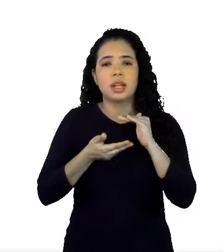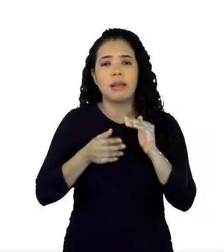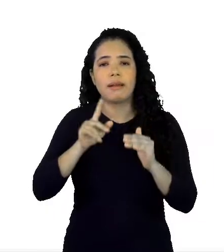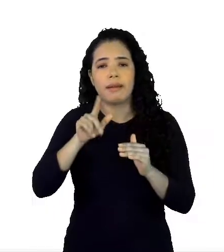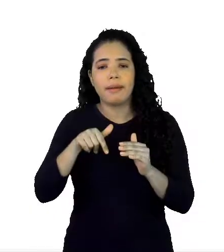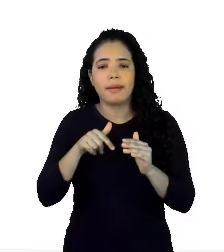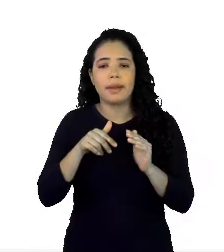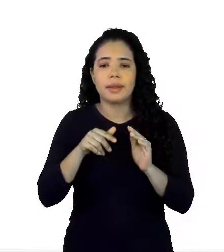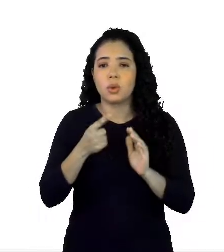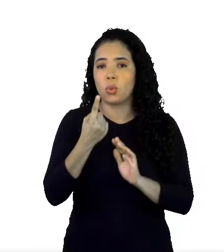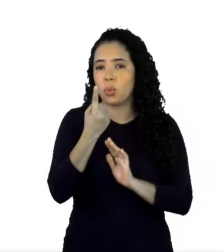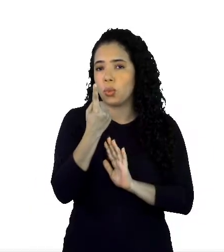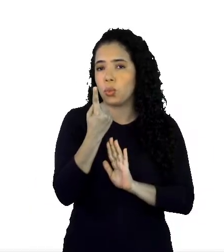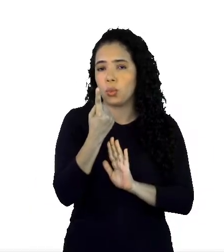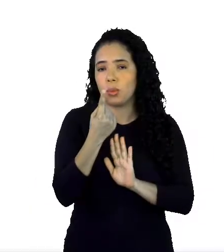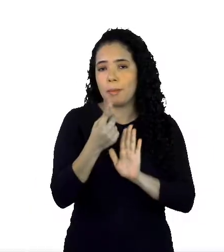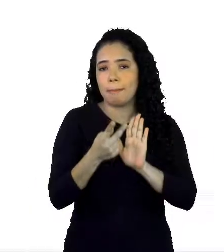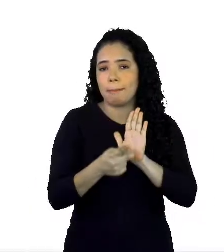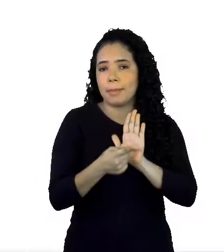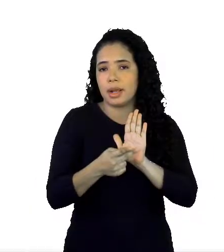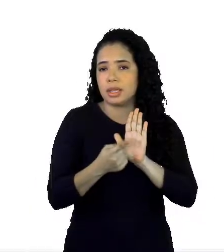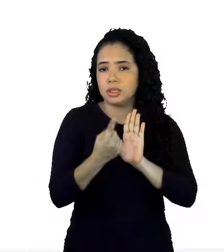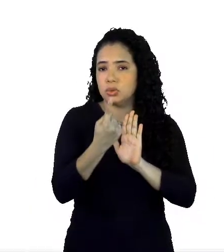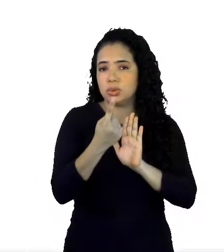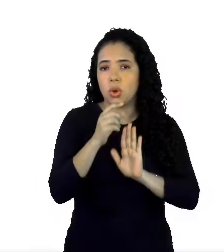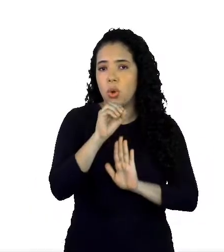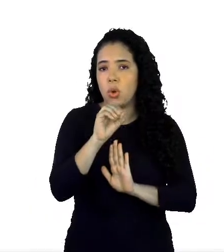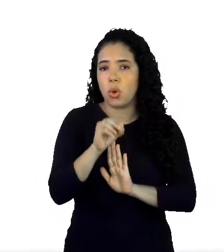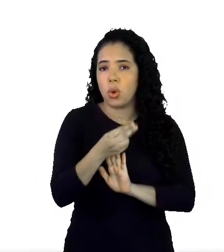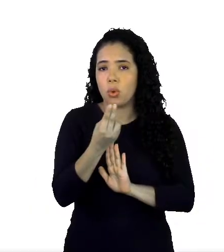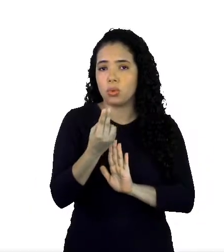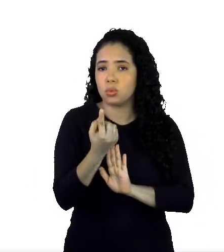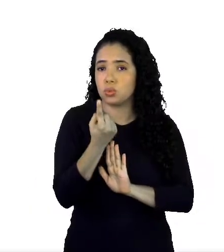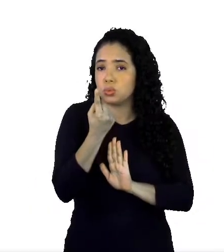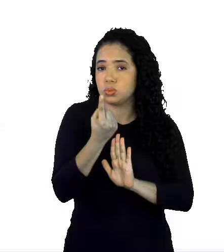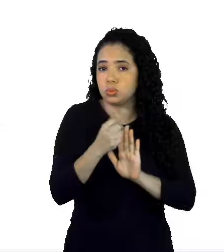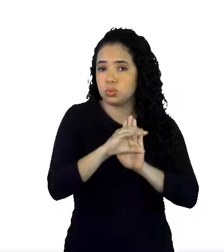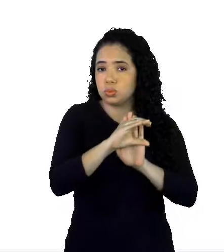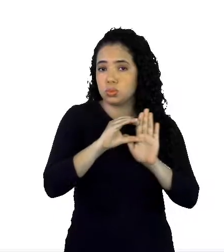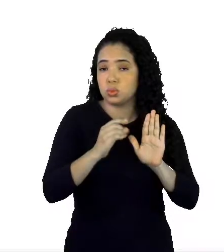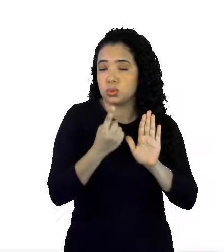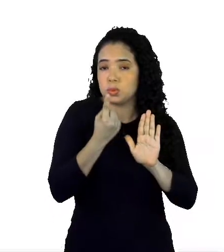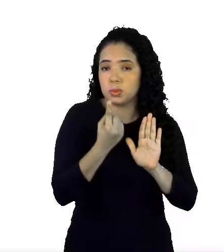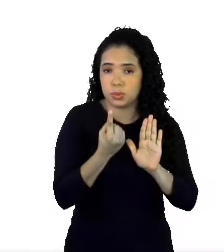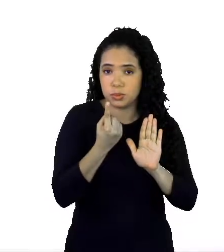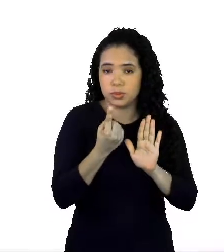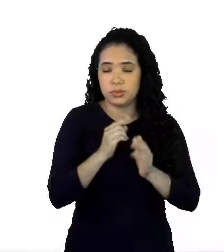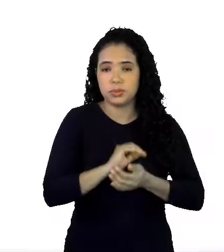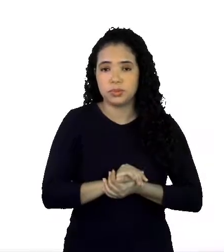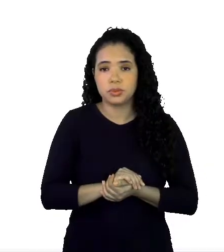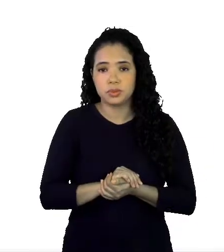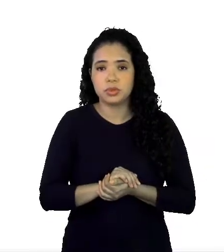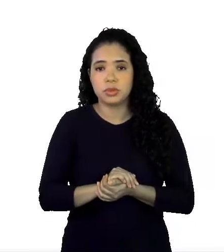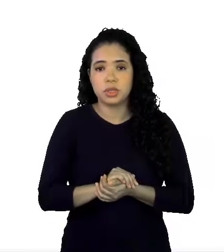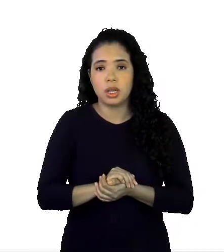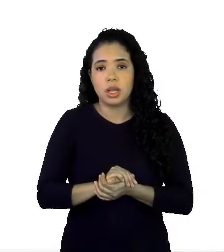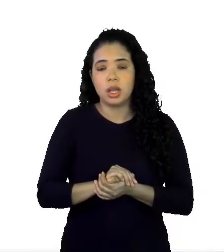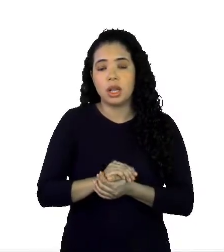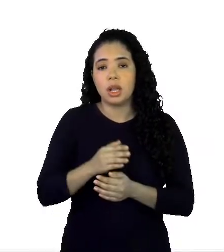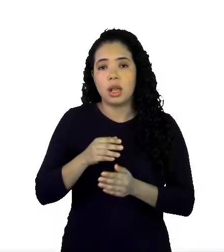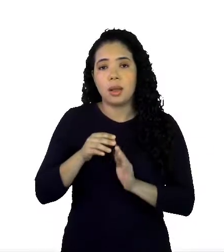máximo uma página ou um parágrafo. Normalmente, os mini-contos contemporâneos, ele